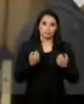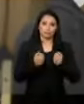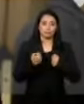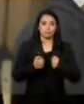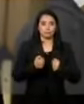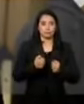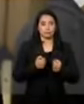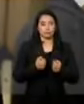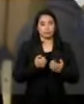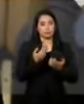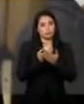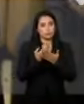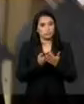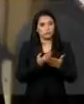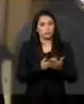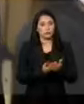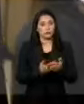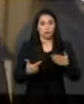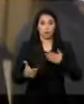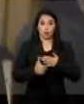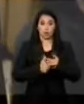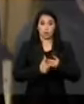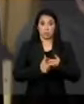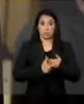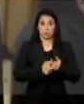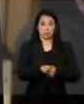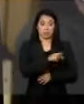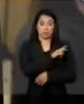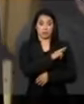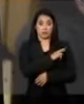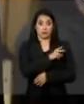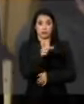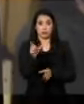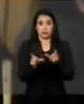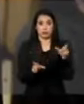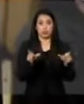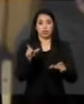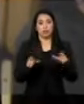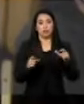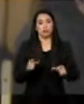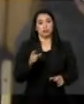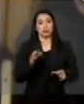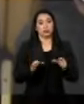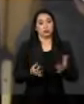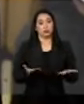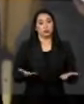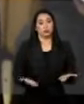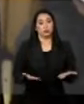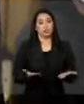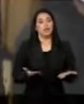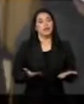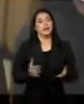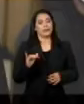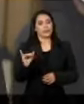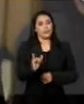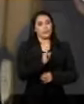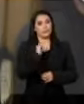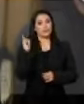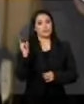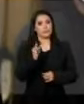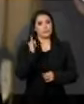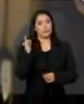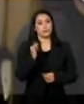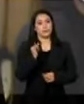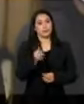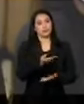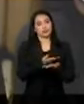O papel de Vossas Excelências hoje, e que hoje se inicia, é de primordial importância, como Vossas Excelências bem